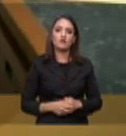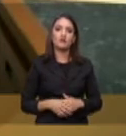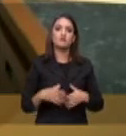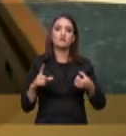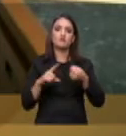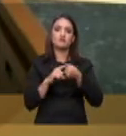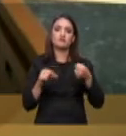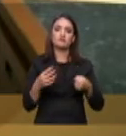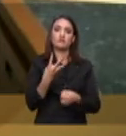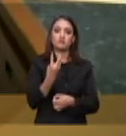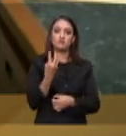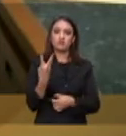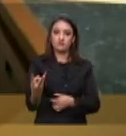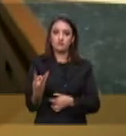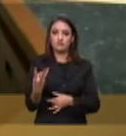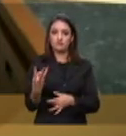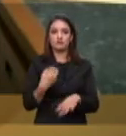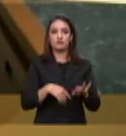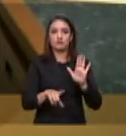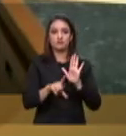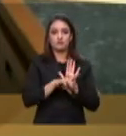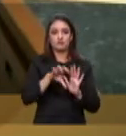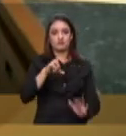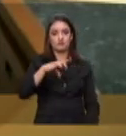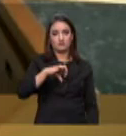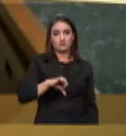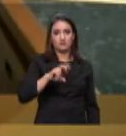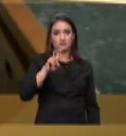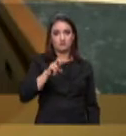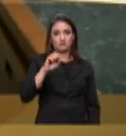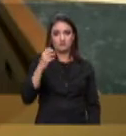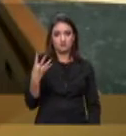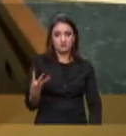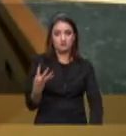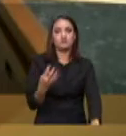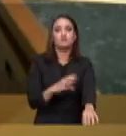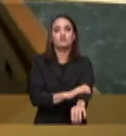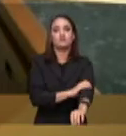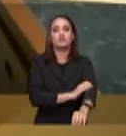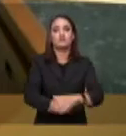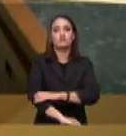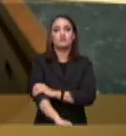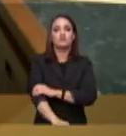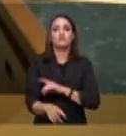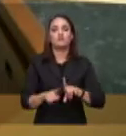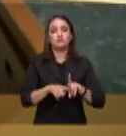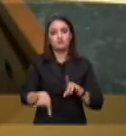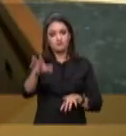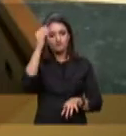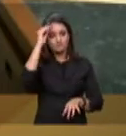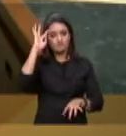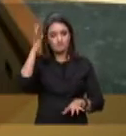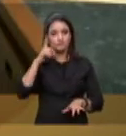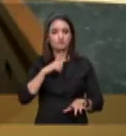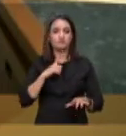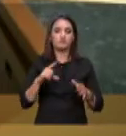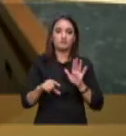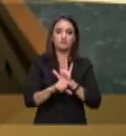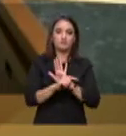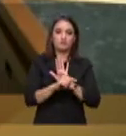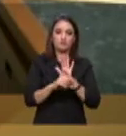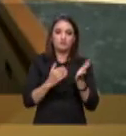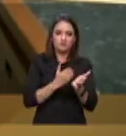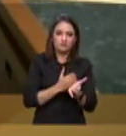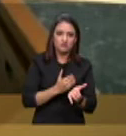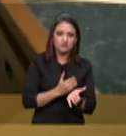artigo 43 da 9.504 e a interpretação que prevaleceu quanto ao caput, inciso 1 do parágrafo 1º do